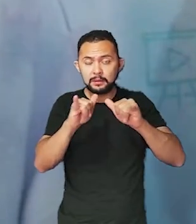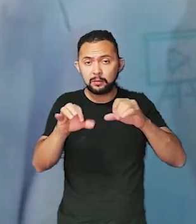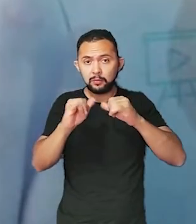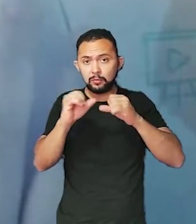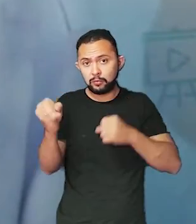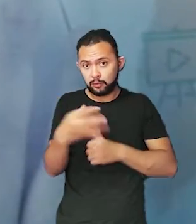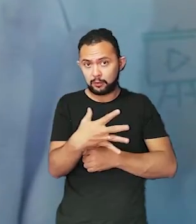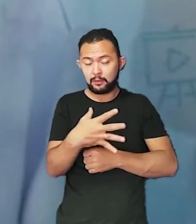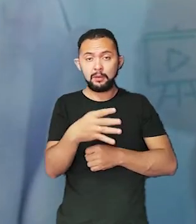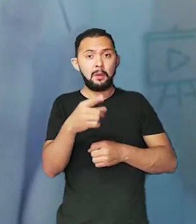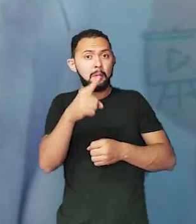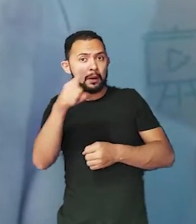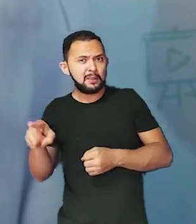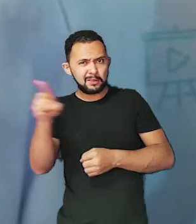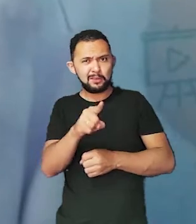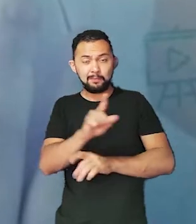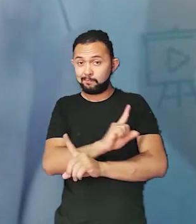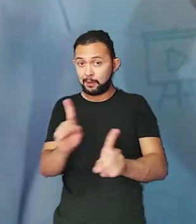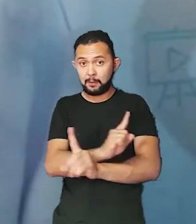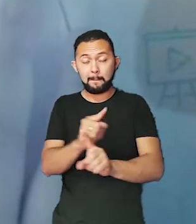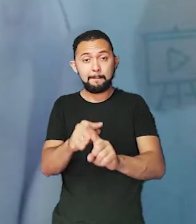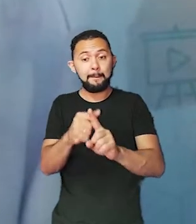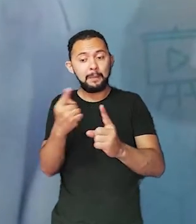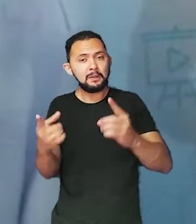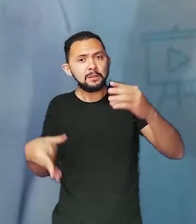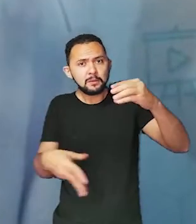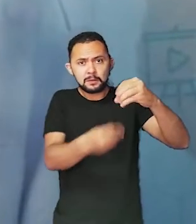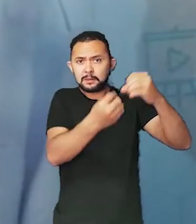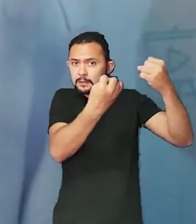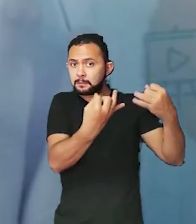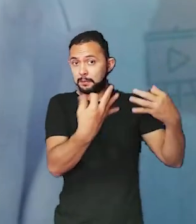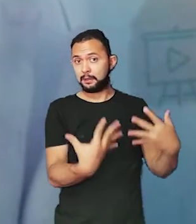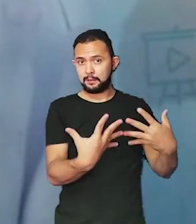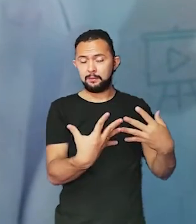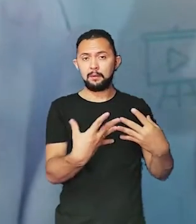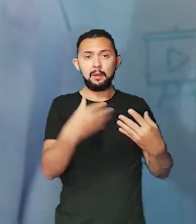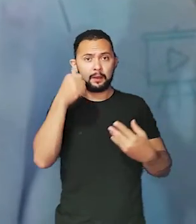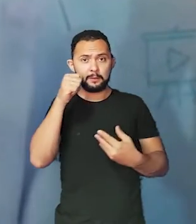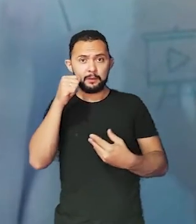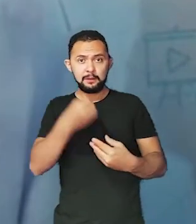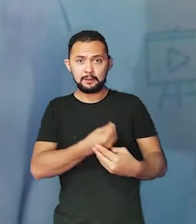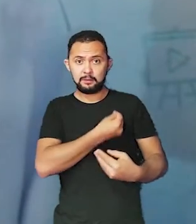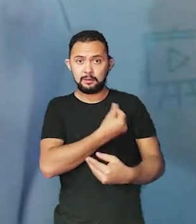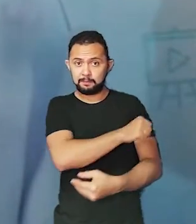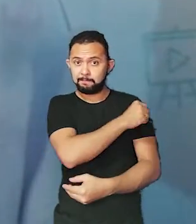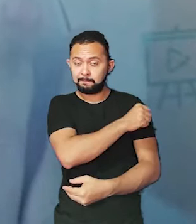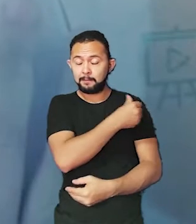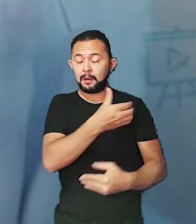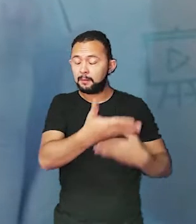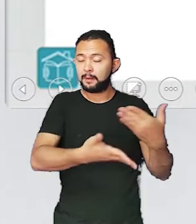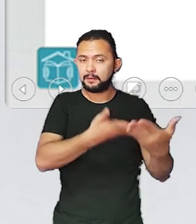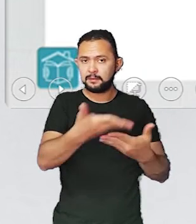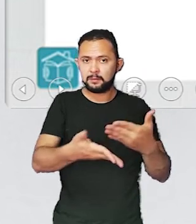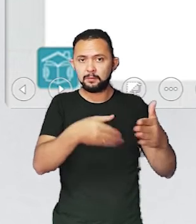gaúchas que são... Eu não estou restringindo um grupo de gaúchas, né? Eu estou dizendo que as gaúchas, elas são bonitas e vão participar do concurso